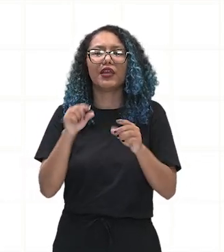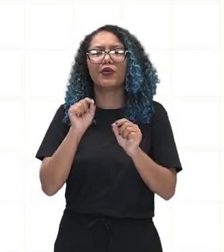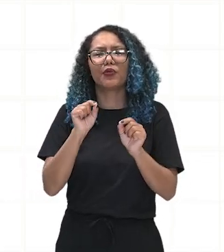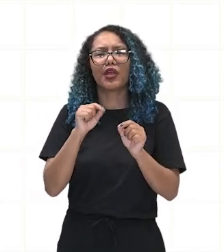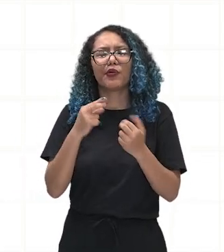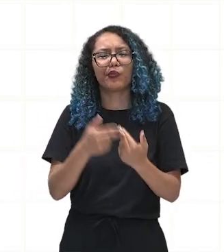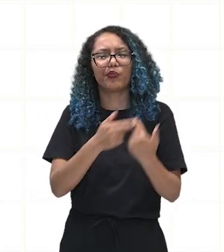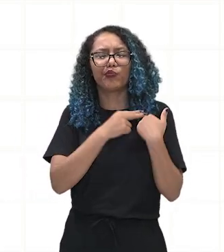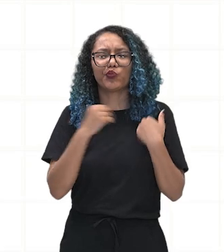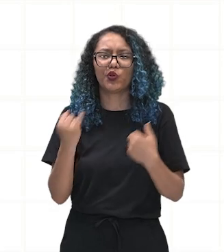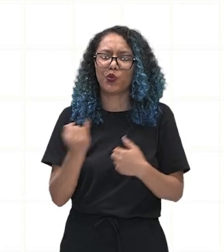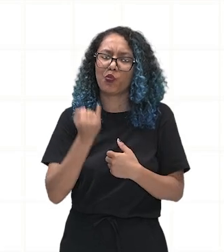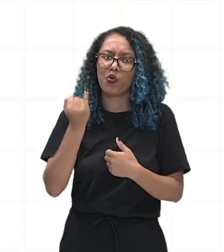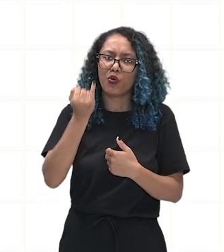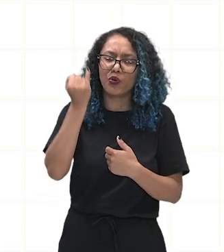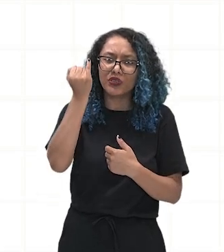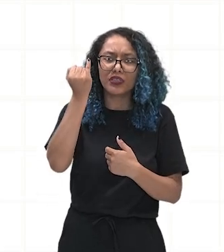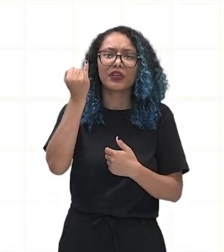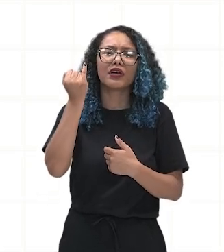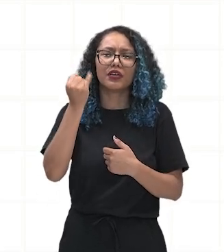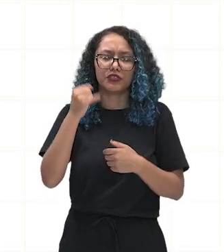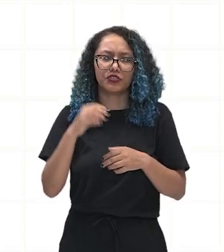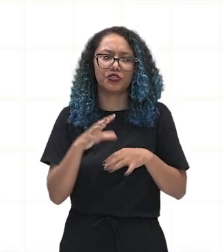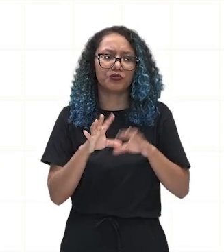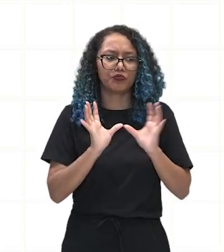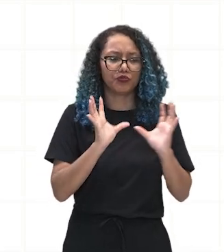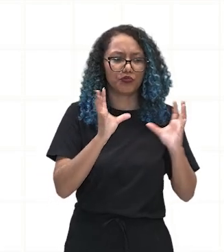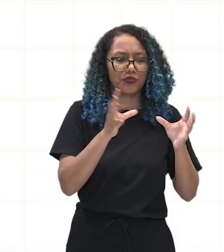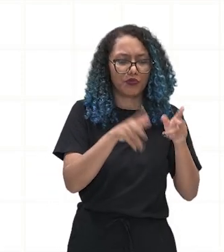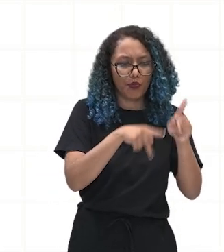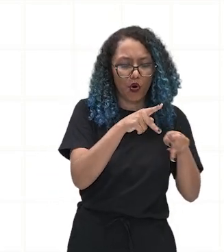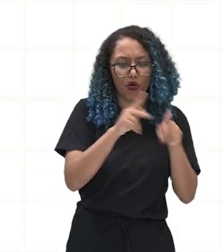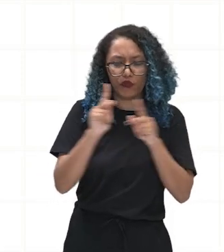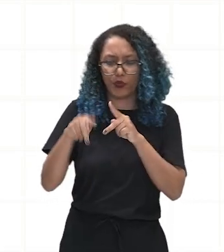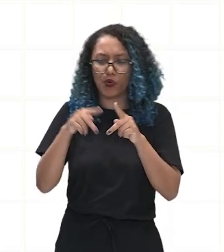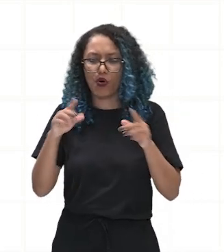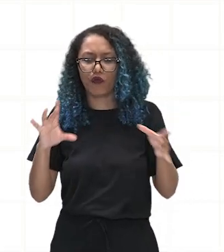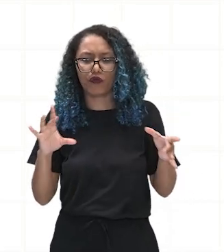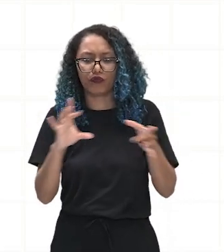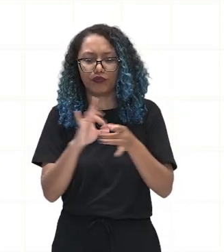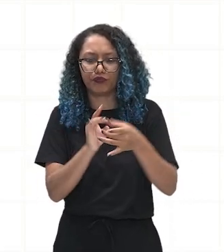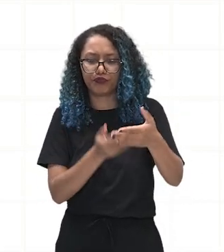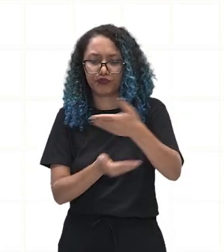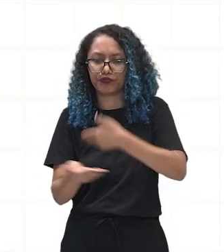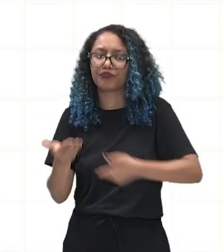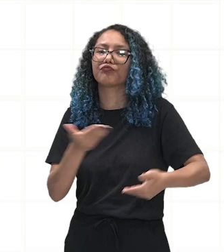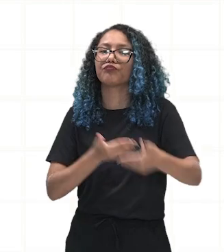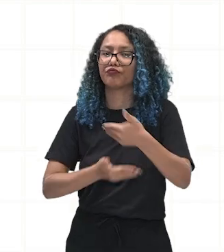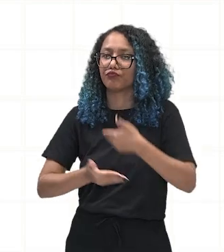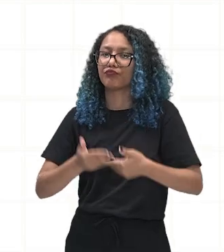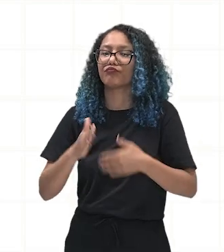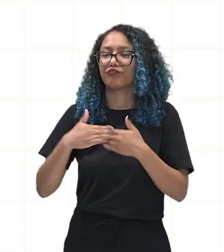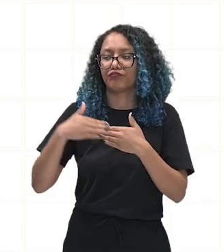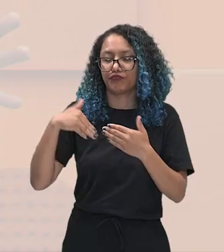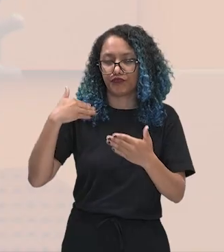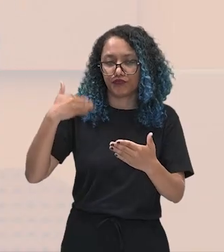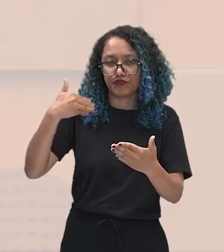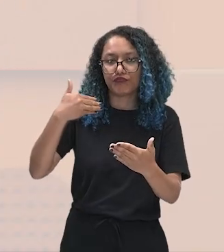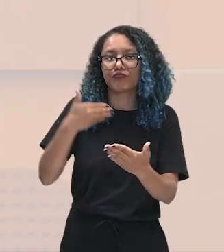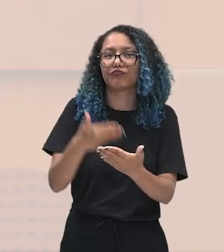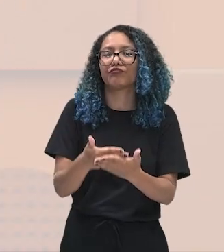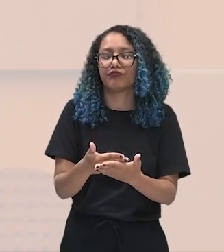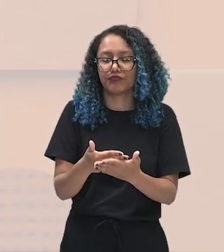e conexão entre civilizações ao longo do tempo, certo, turminha? Então, as rotas comerciais vão ter